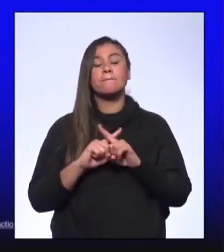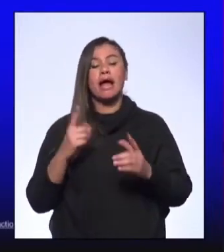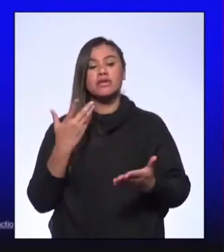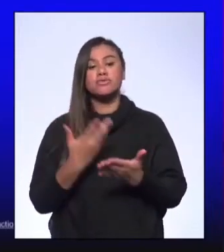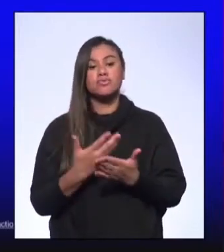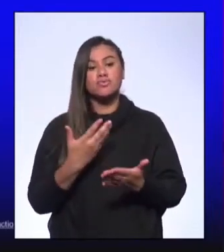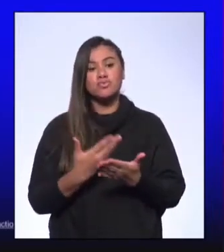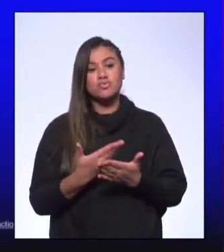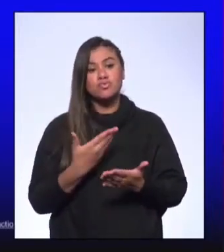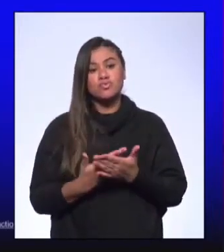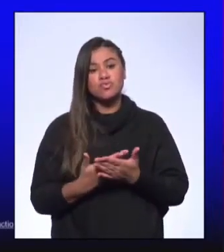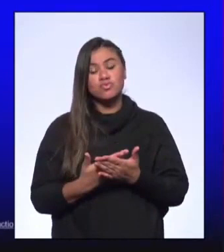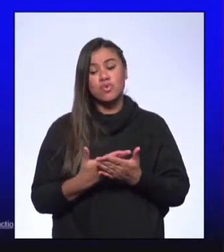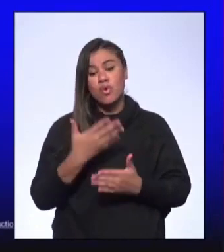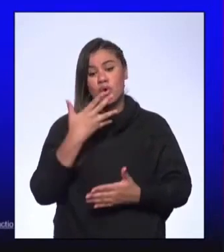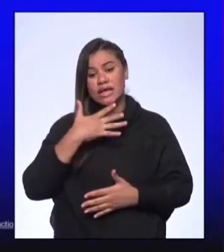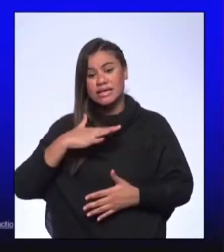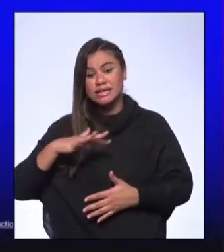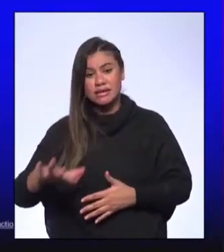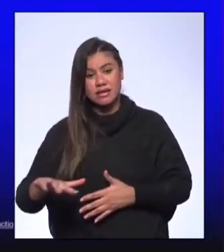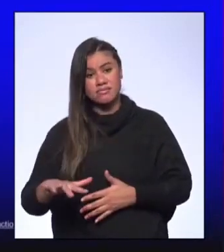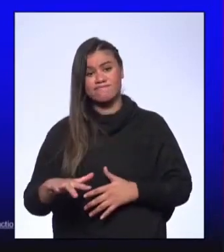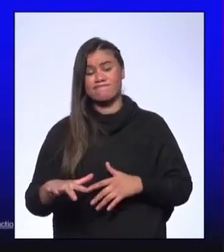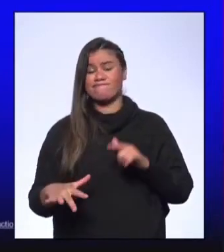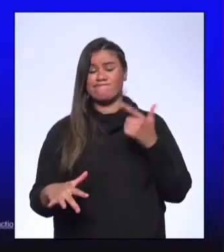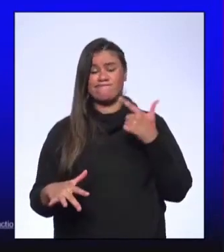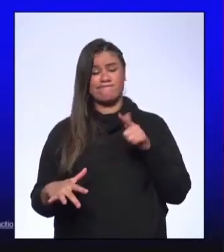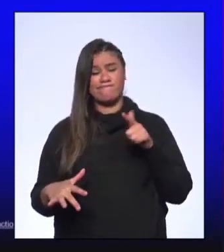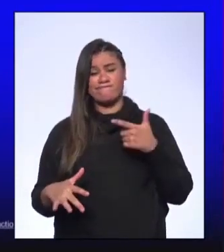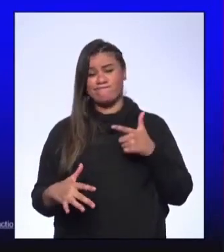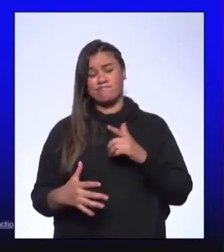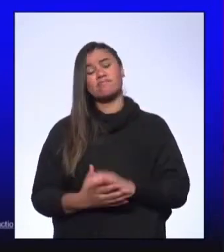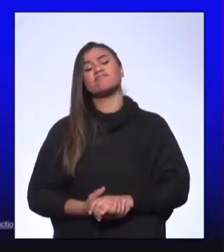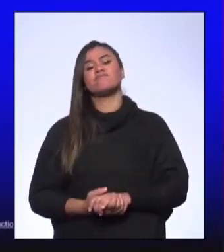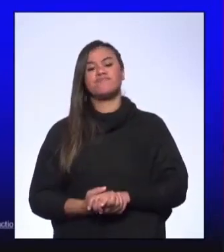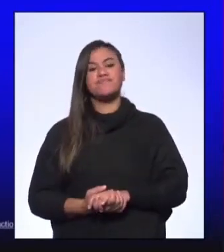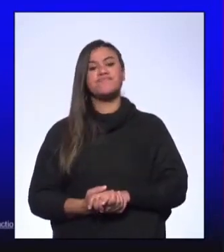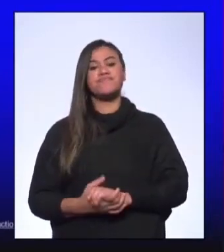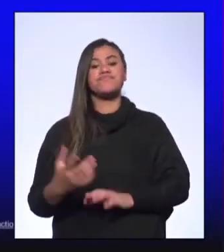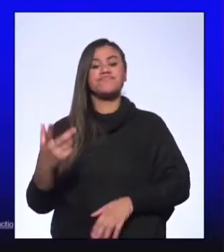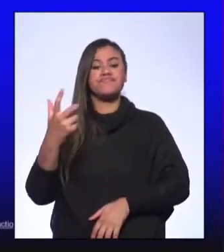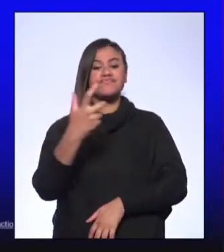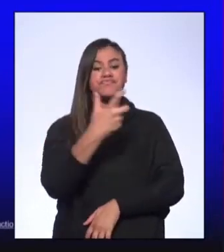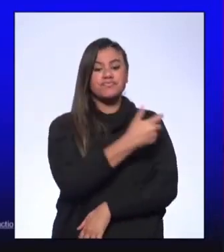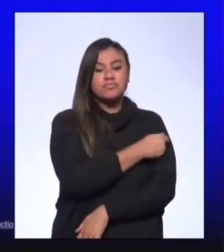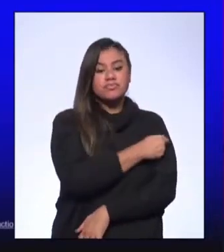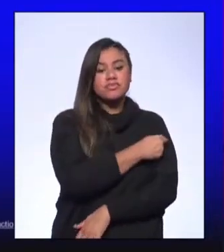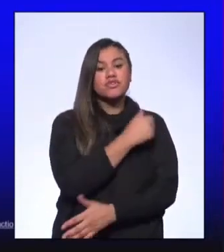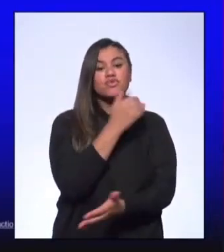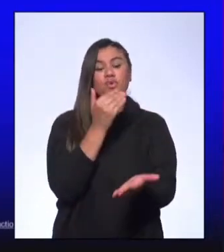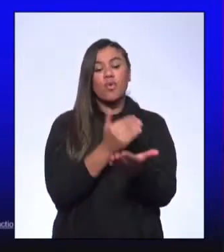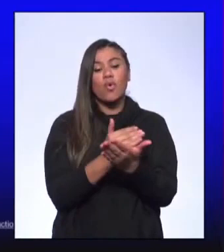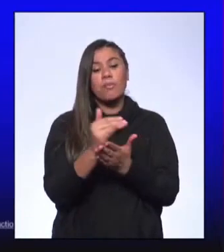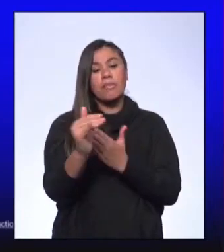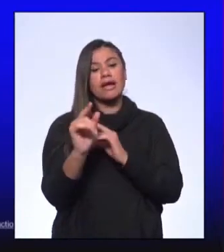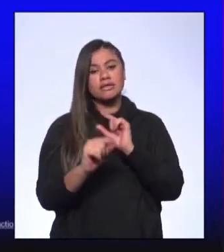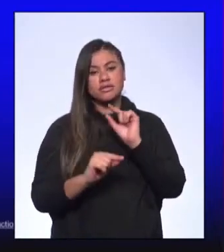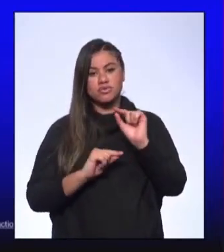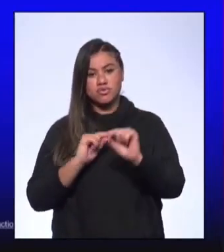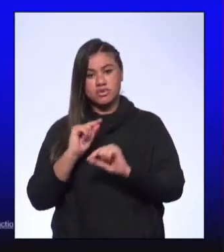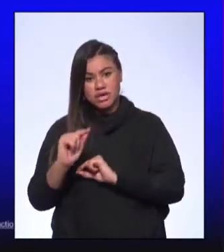tenha sido feito em crianças especificamente. Então, as vacinas inicialmente, pelo andar da carruagem, né?